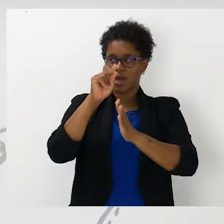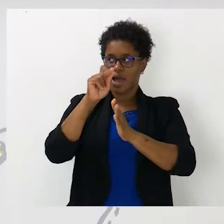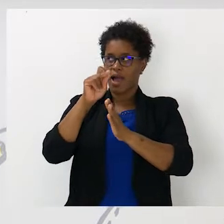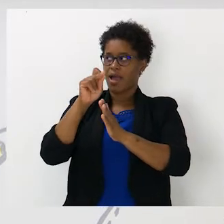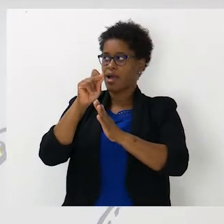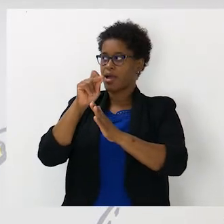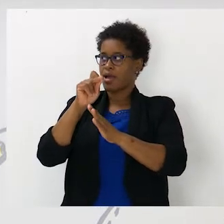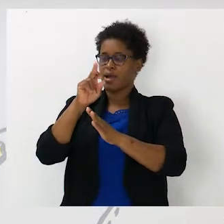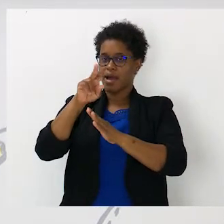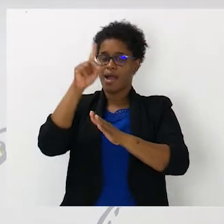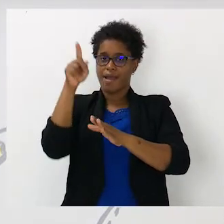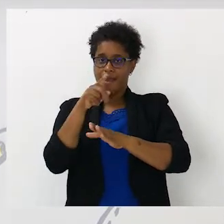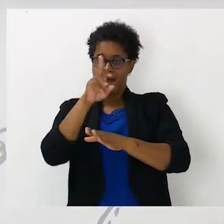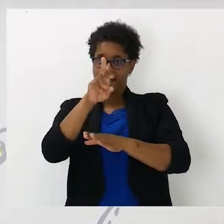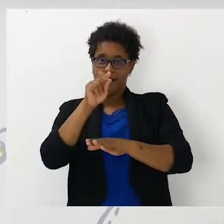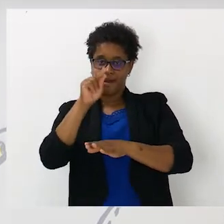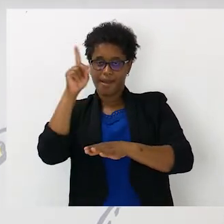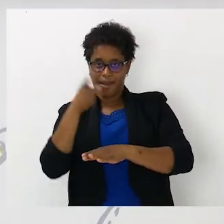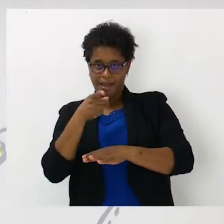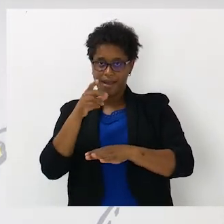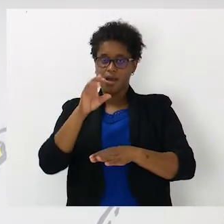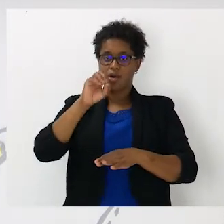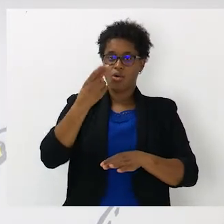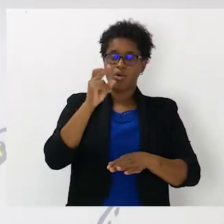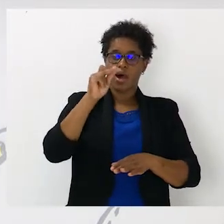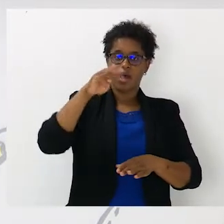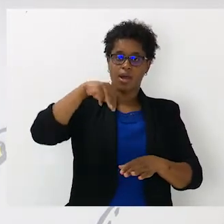ou Amon-Ra. A seguir temos